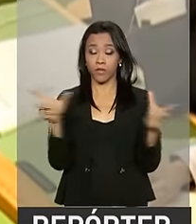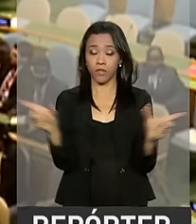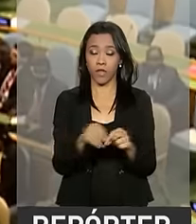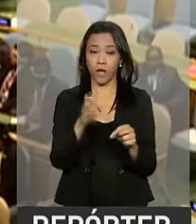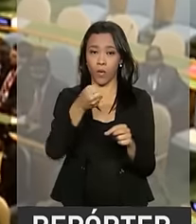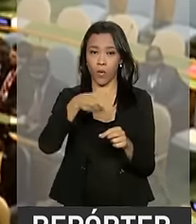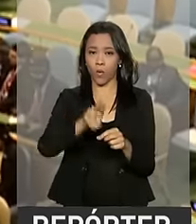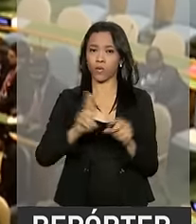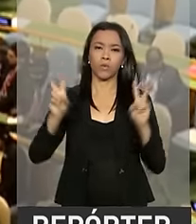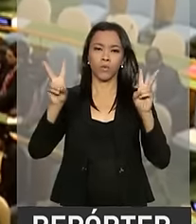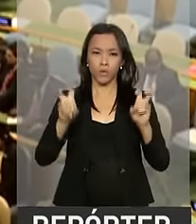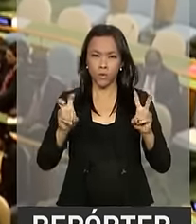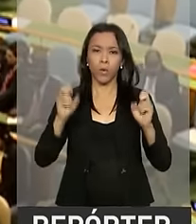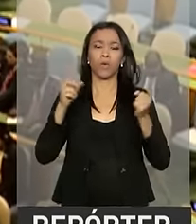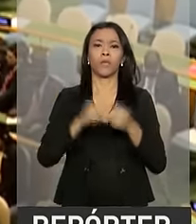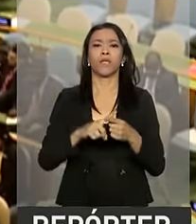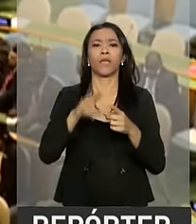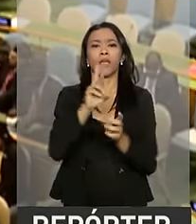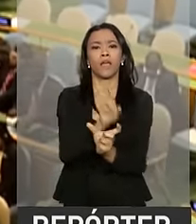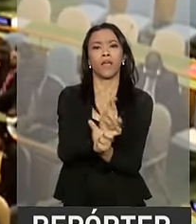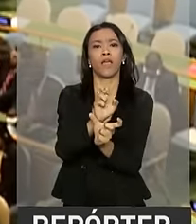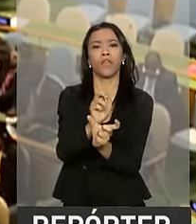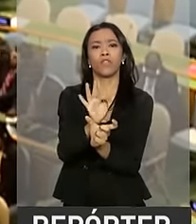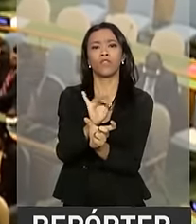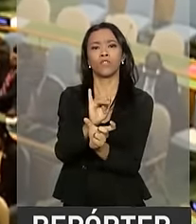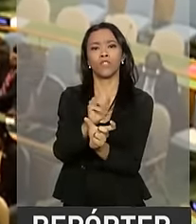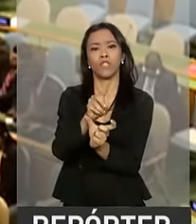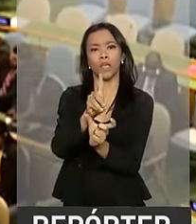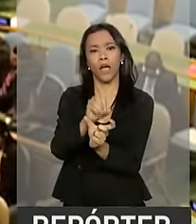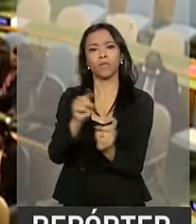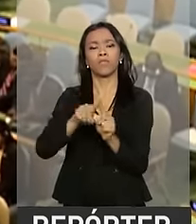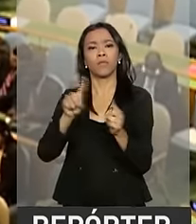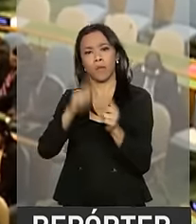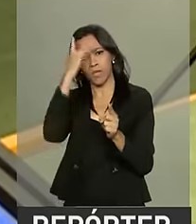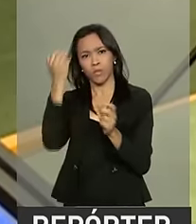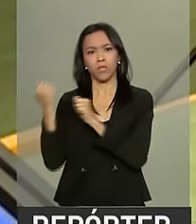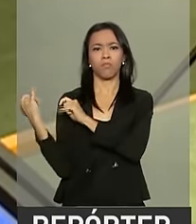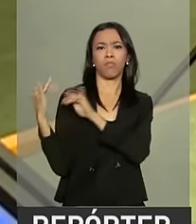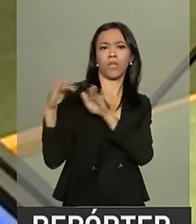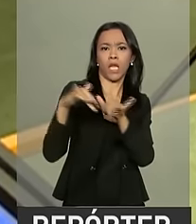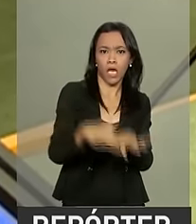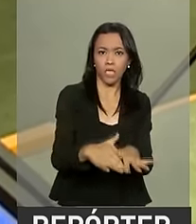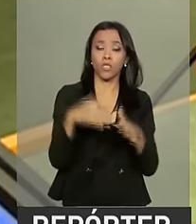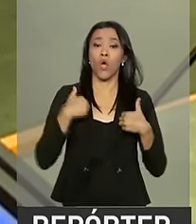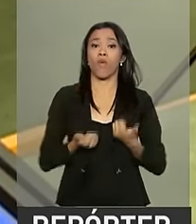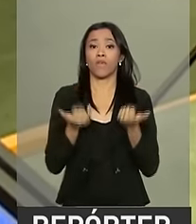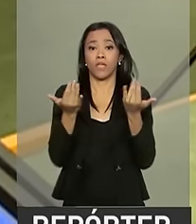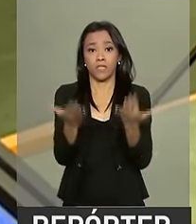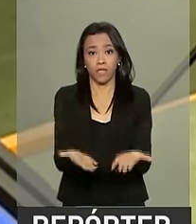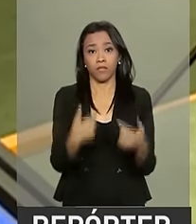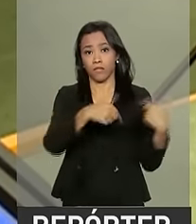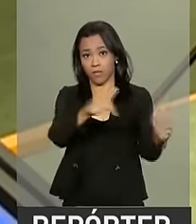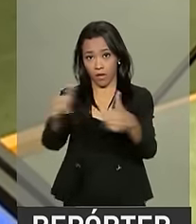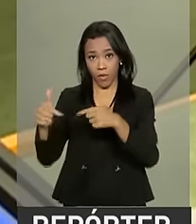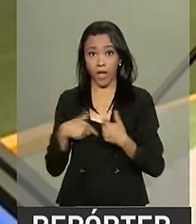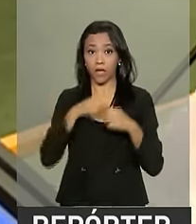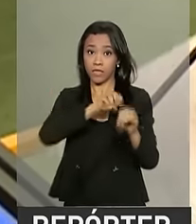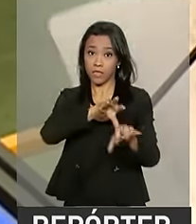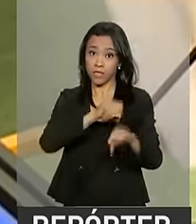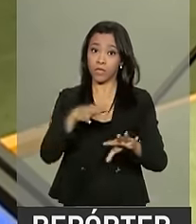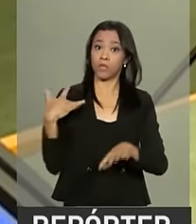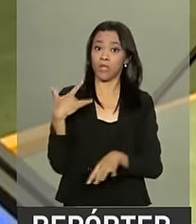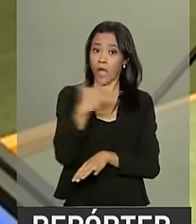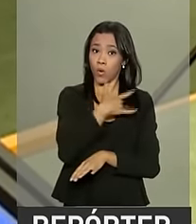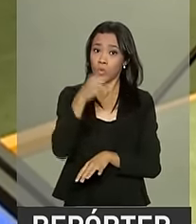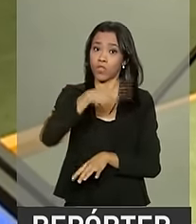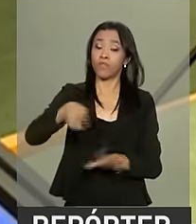imigrantes em Nova York segundo ele o Brasil está engajado neste assunto oferecendo emprego e serviços públicos de educação e saúde para